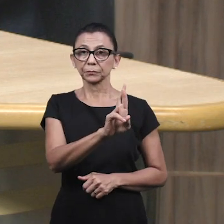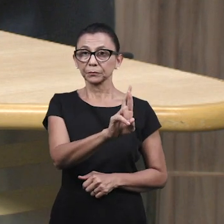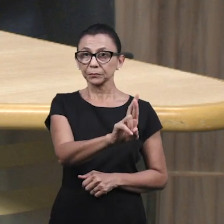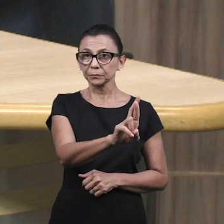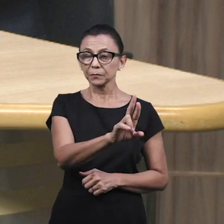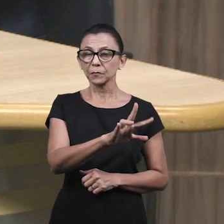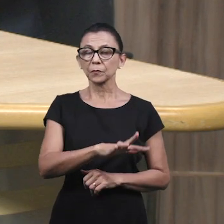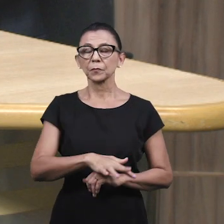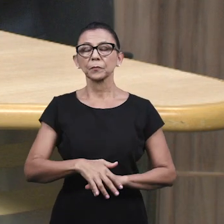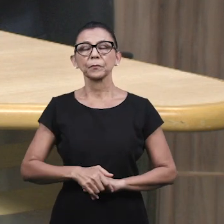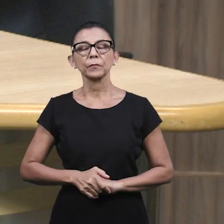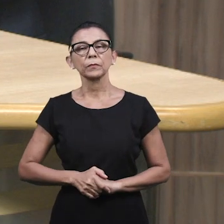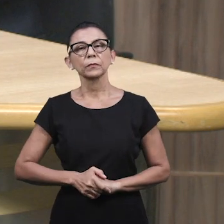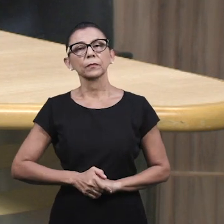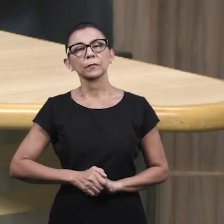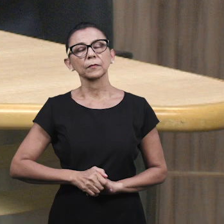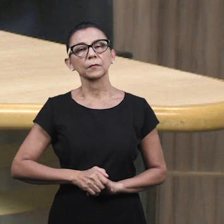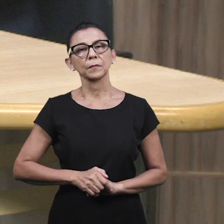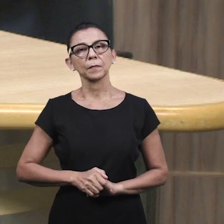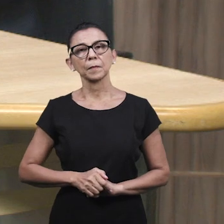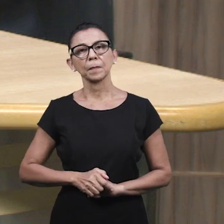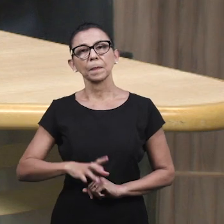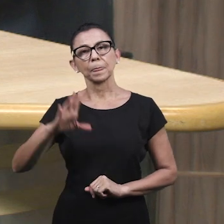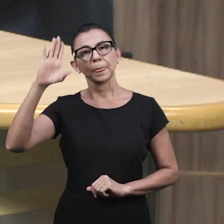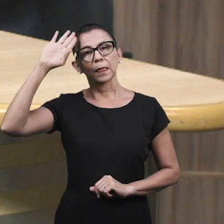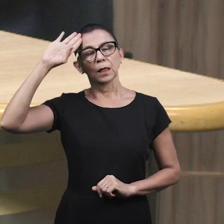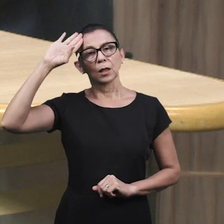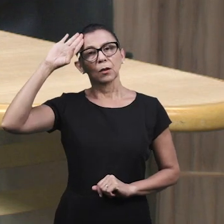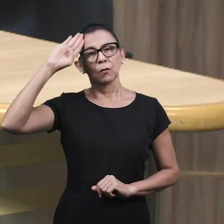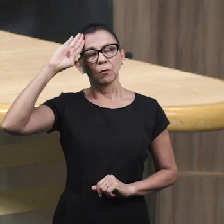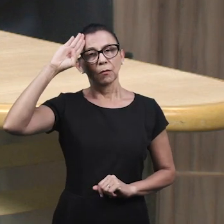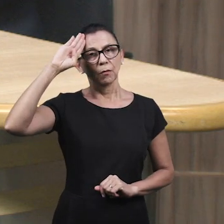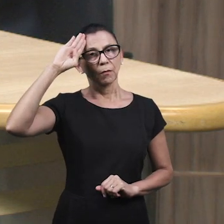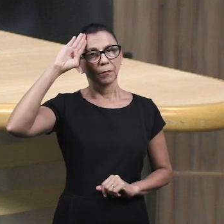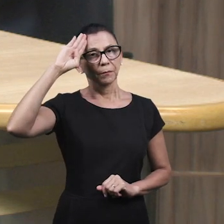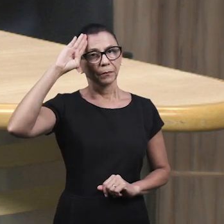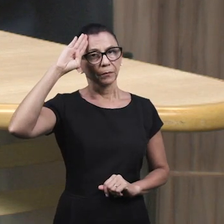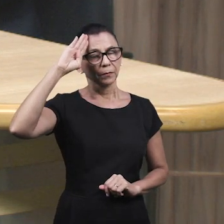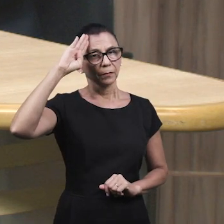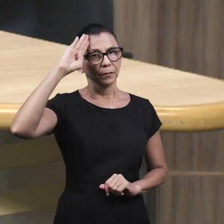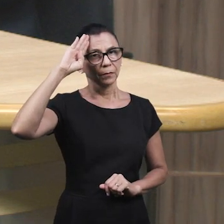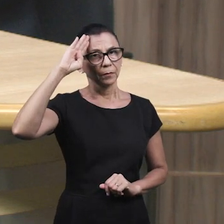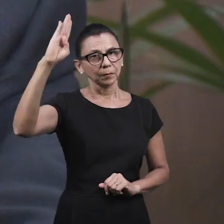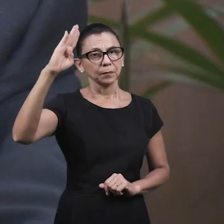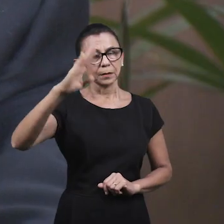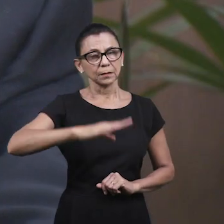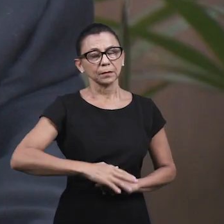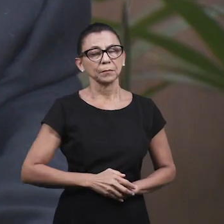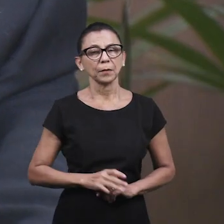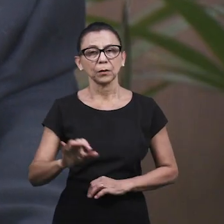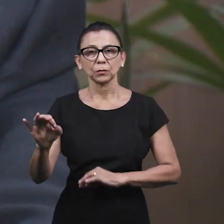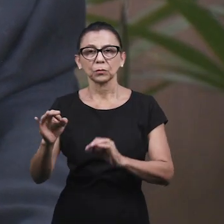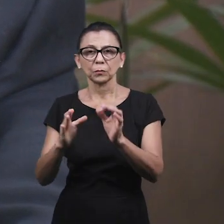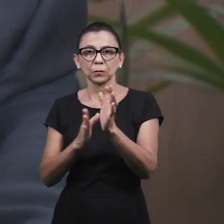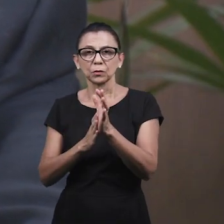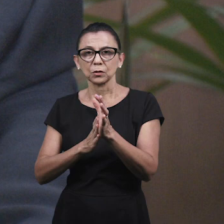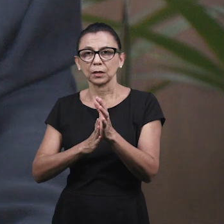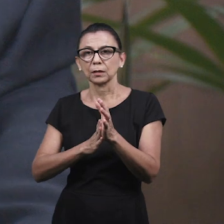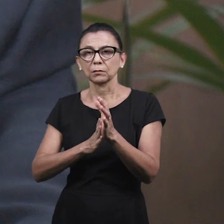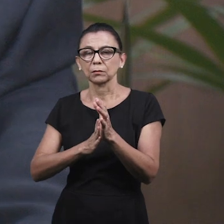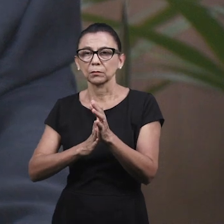de todo o projeto do ministério de Jesus e da igreja é a fé. Nisso aí Lutero